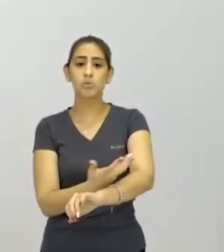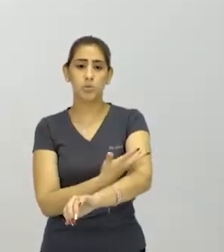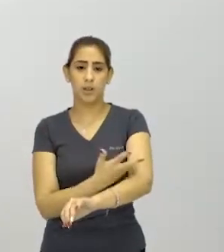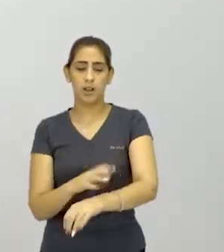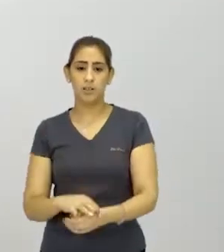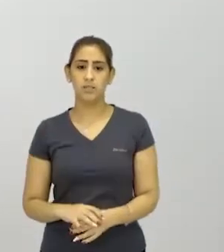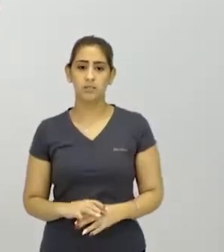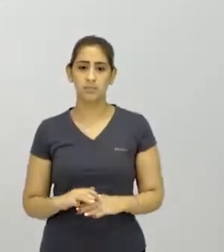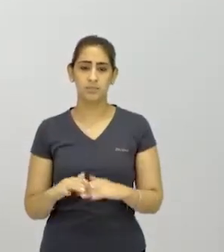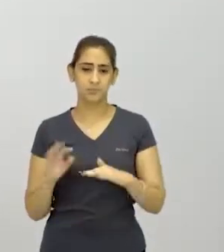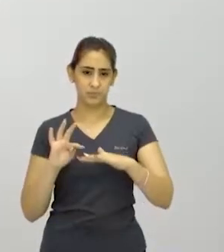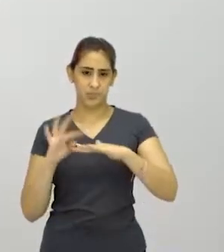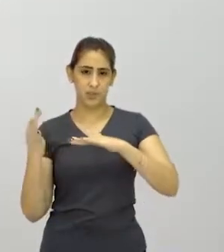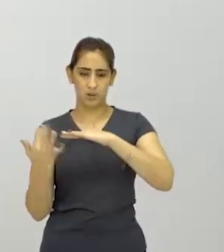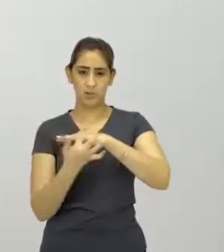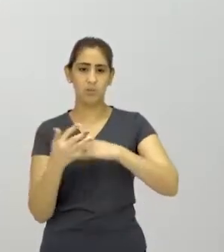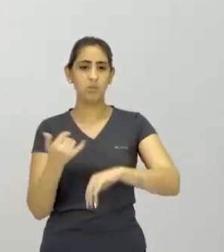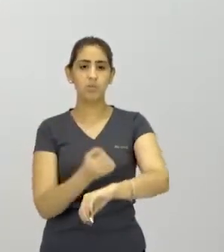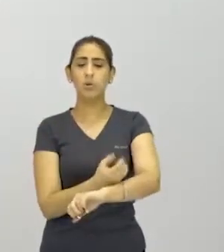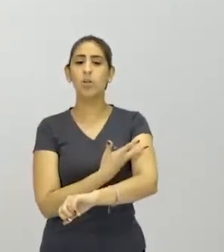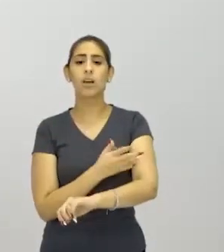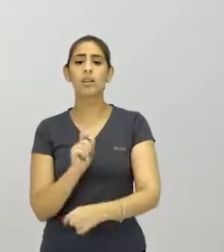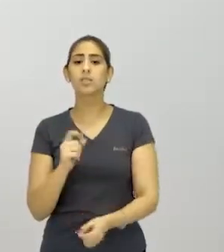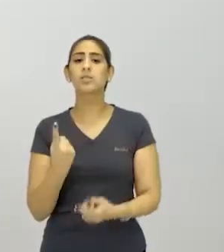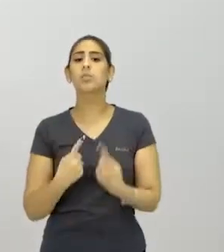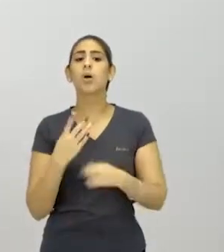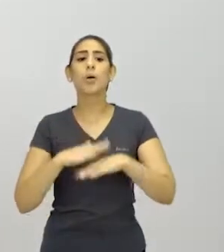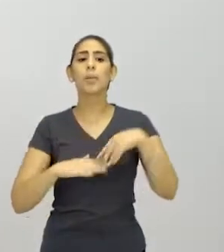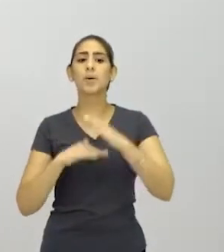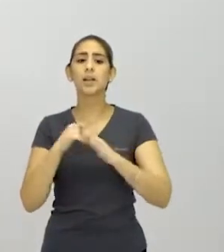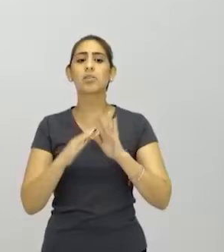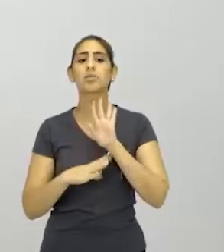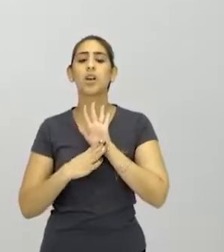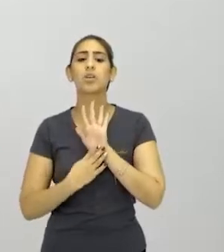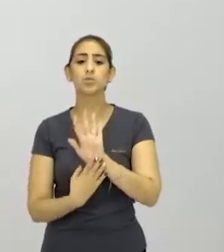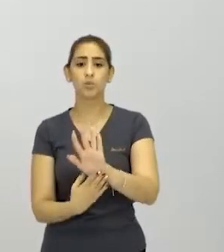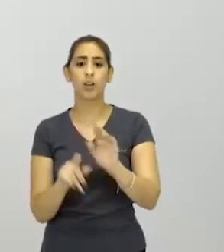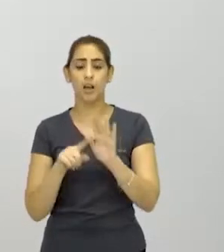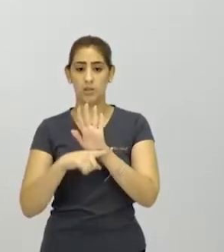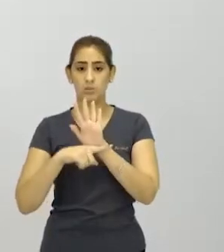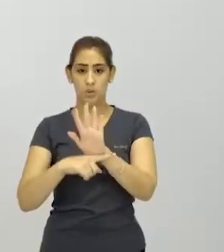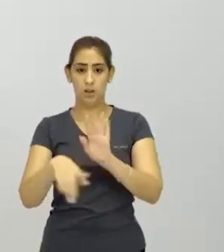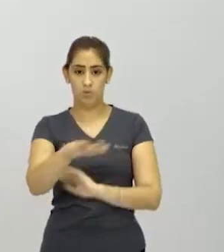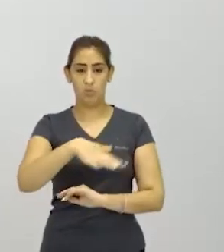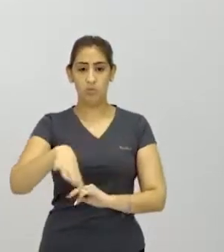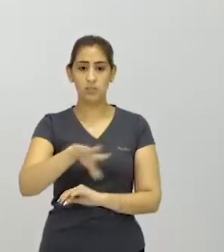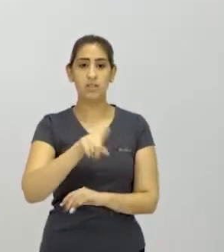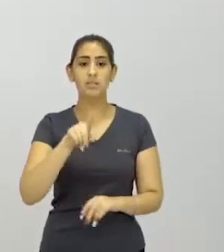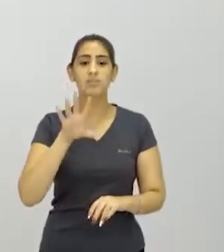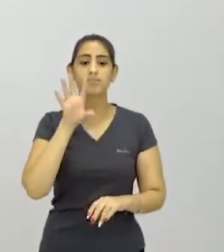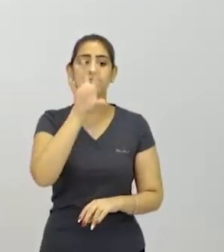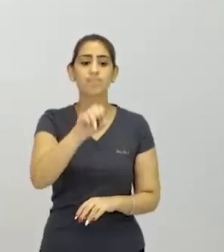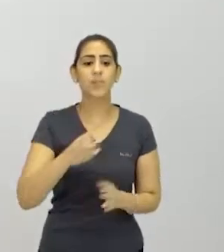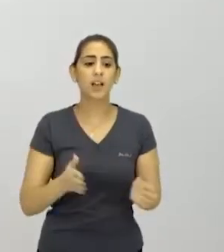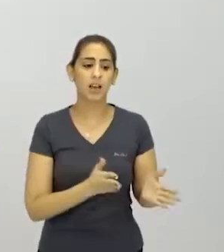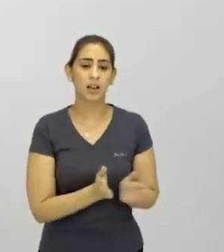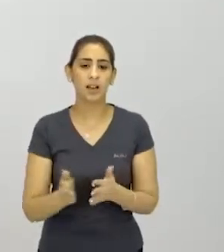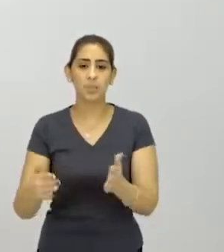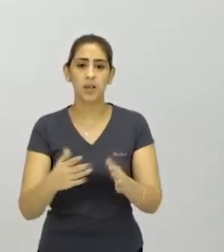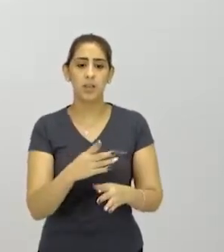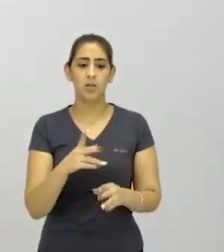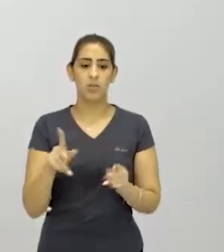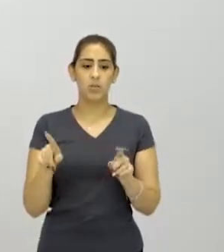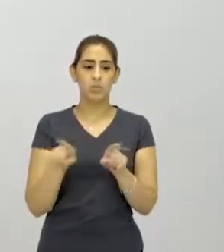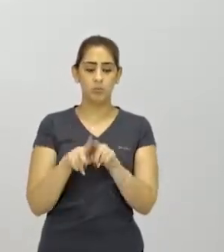né? Tipo, quais são as habilidades que você acha que te ajudaram a alcançar esse caminho, a chegar